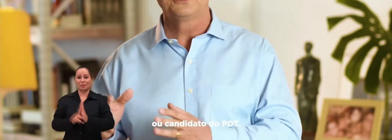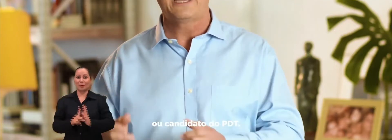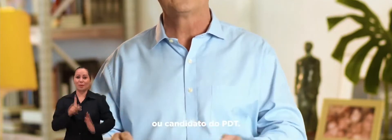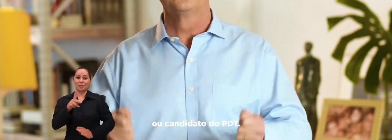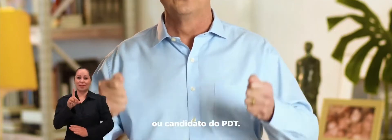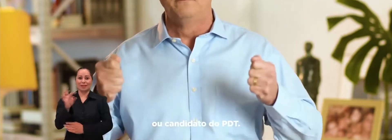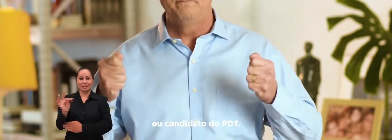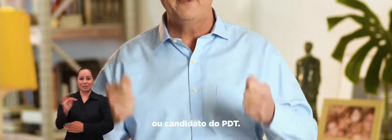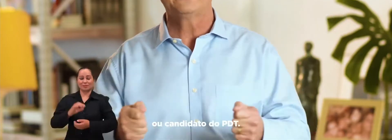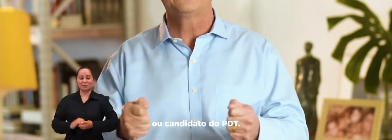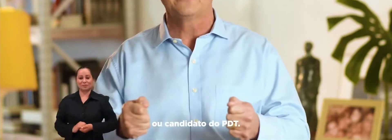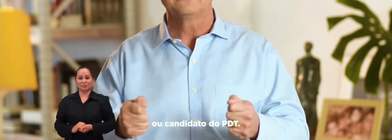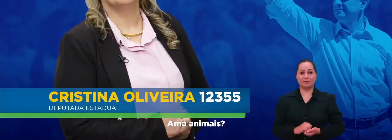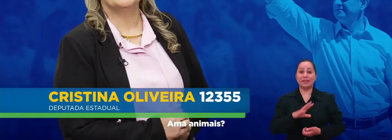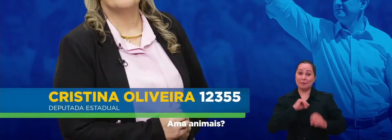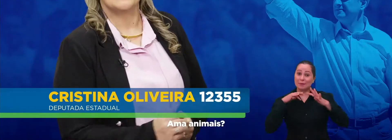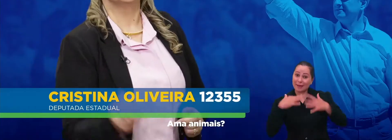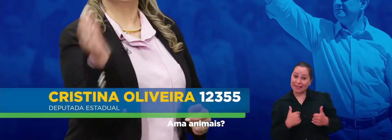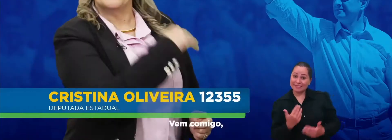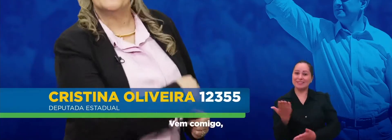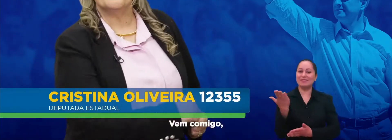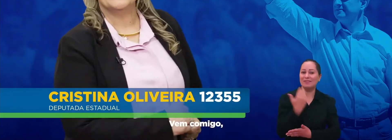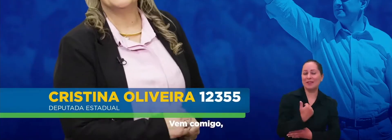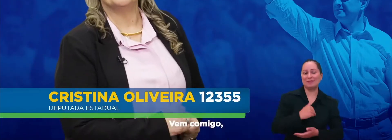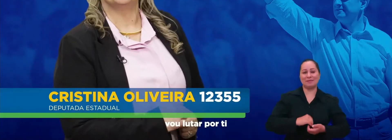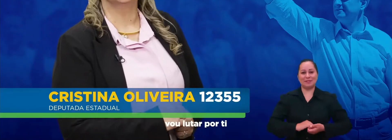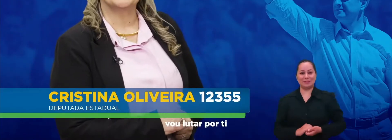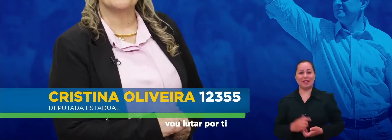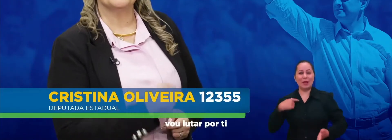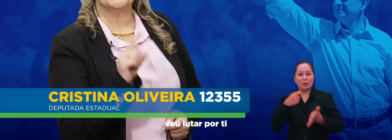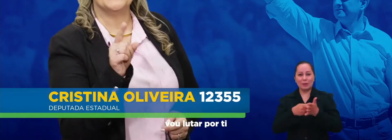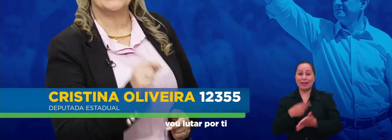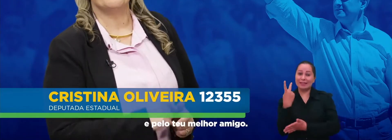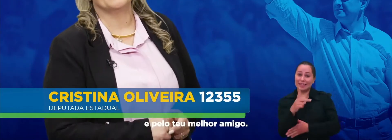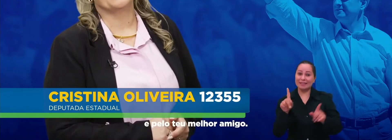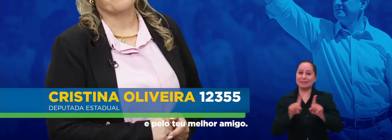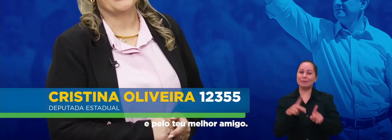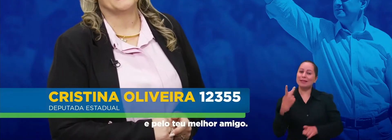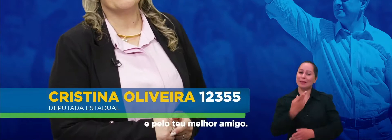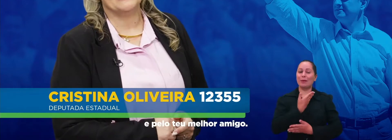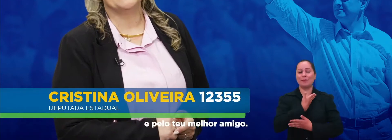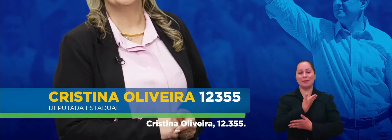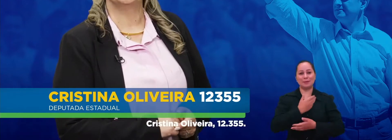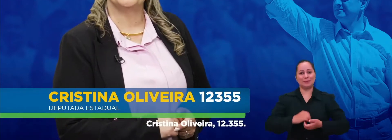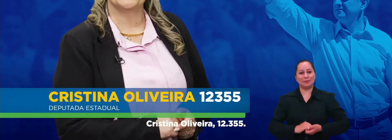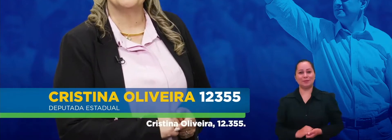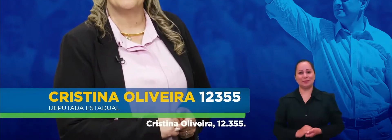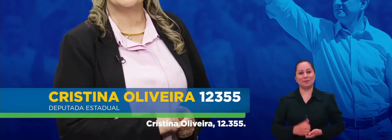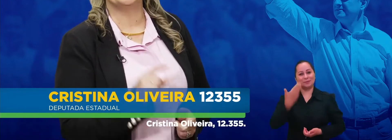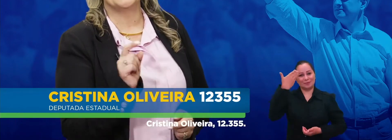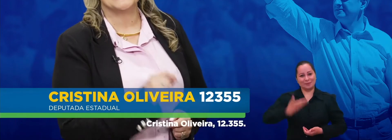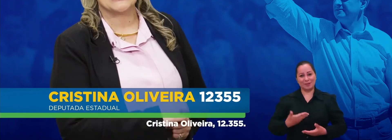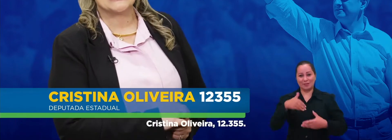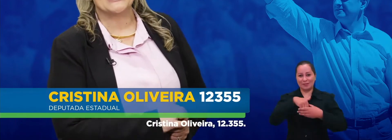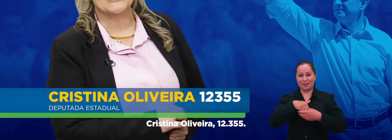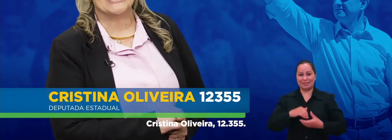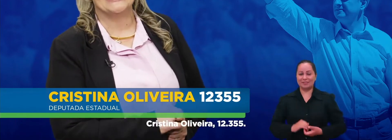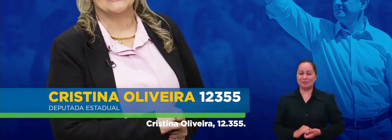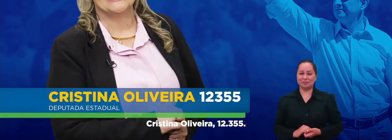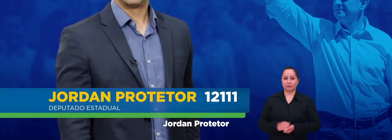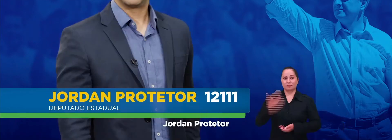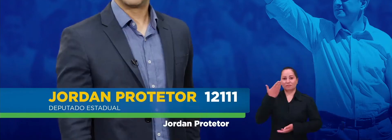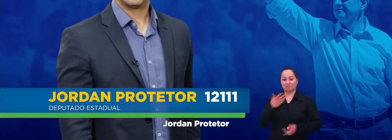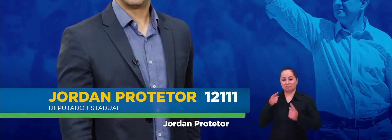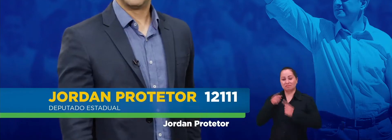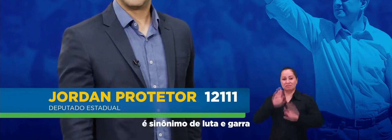ou candidato do PDT. Ama animais? Vem comigo. Vou lutar por ti e pelo teu melhor amigo. Cristina Oliveira,